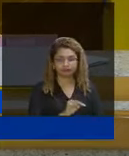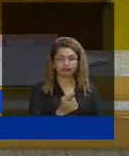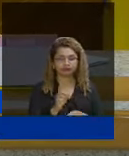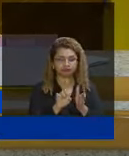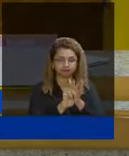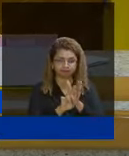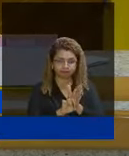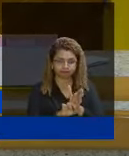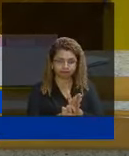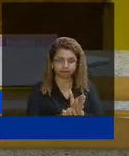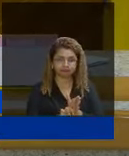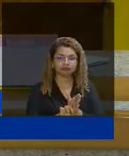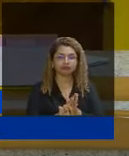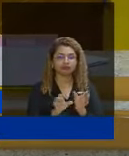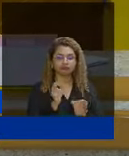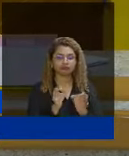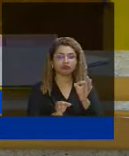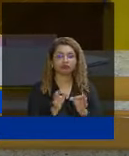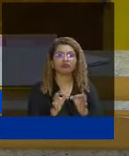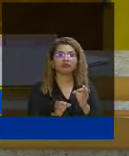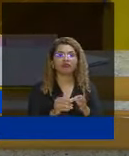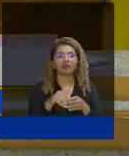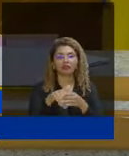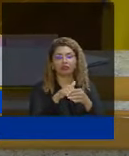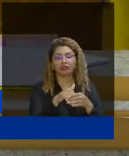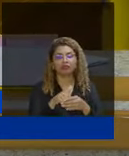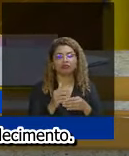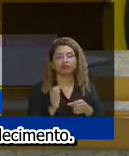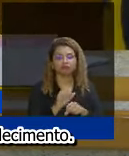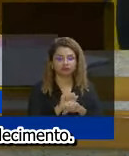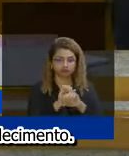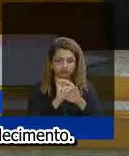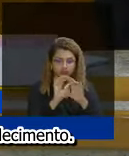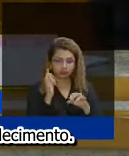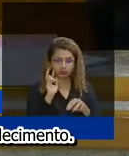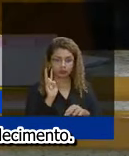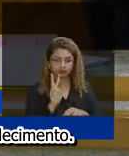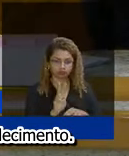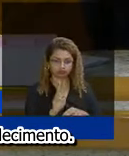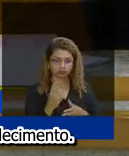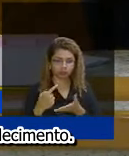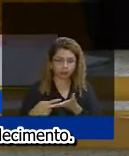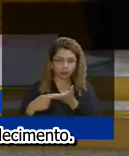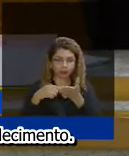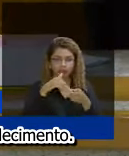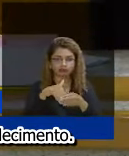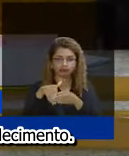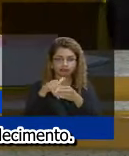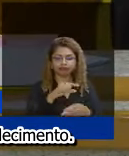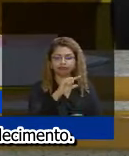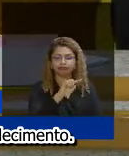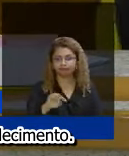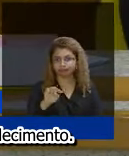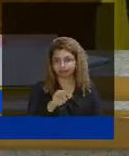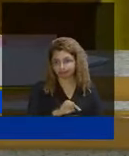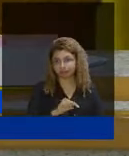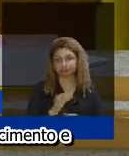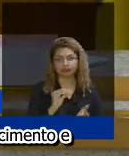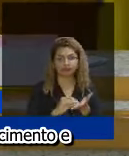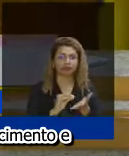investigação judicial eleitoral diante da clara contradição e omissão do acordo impugnado. Anexou o